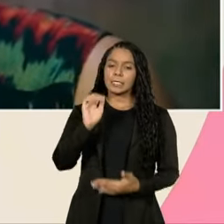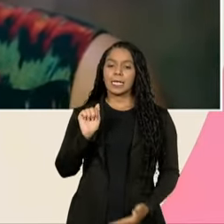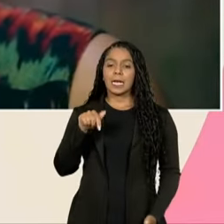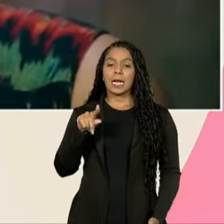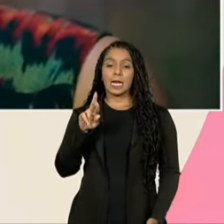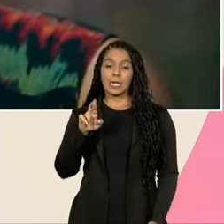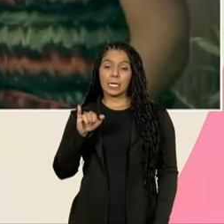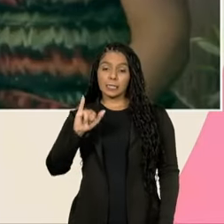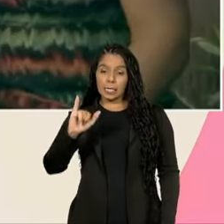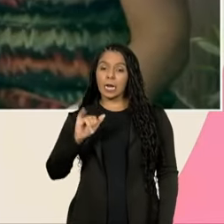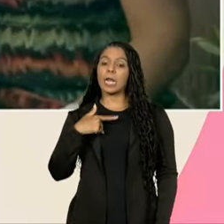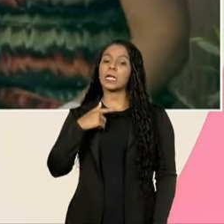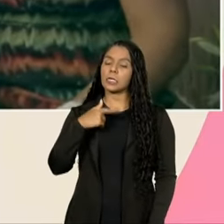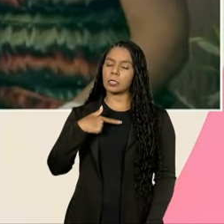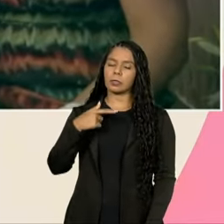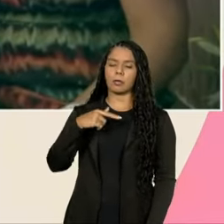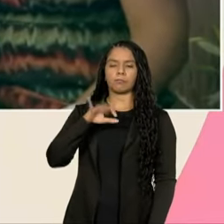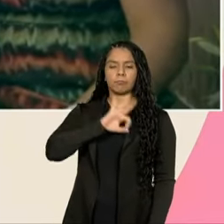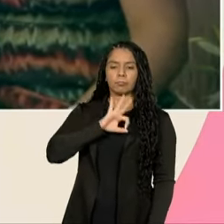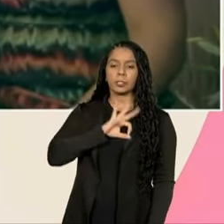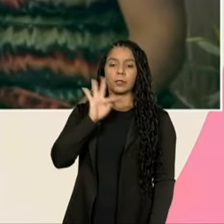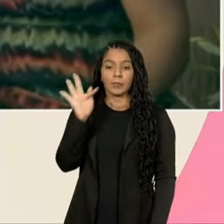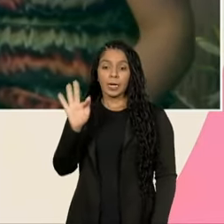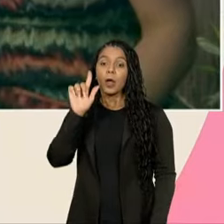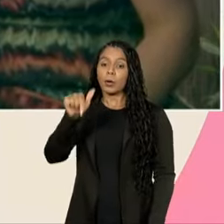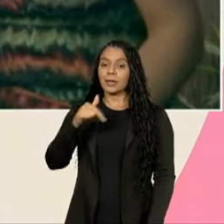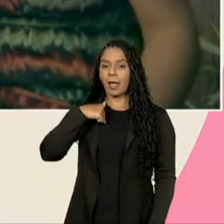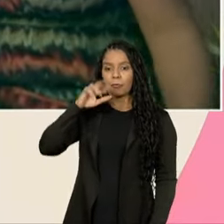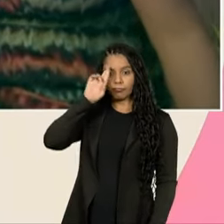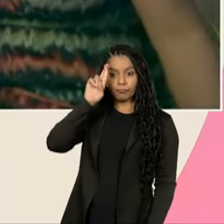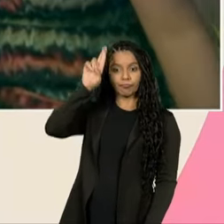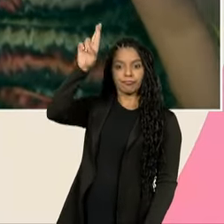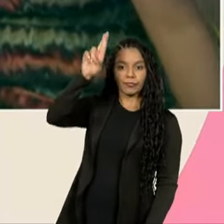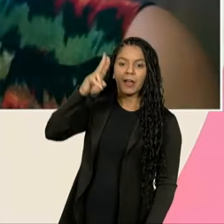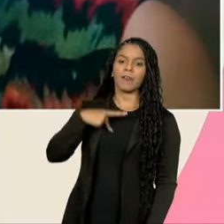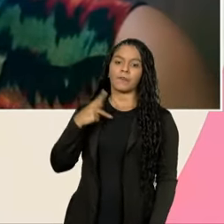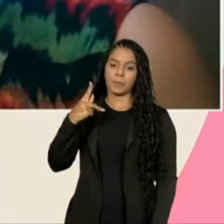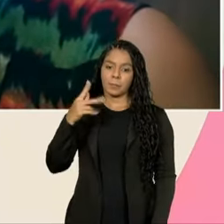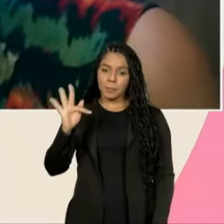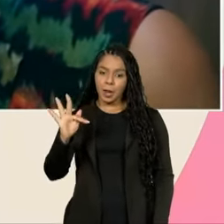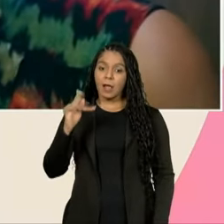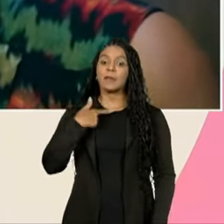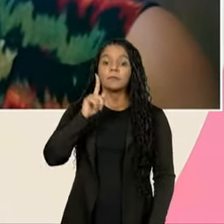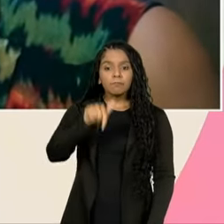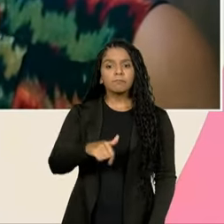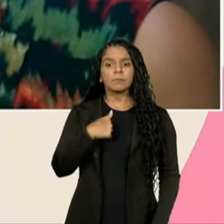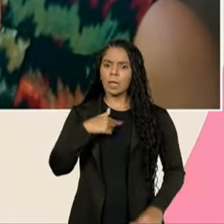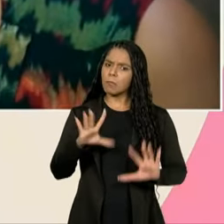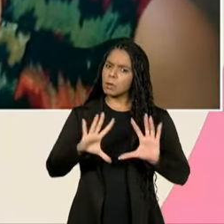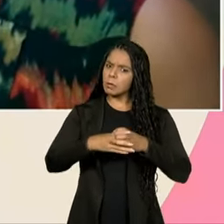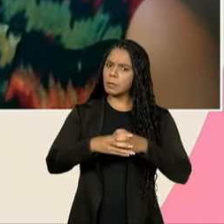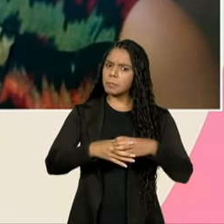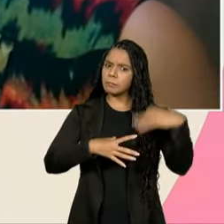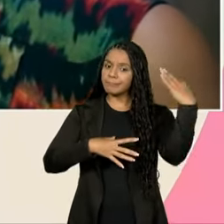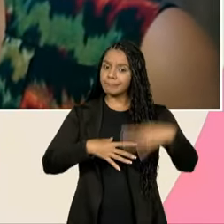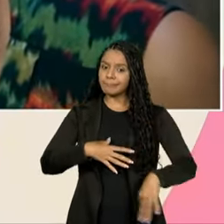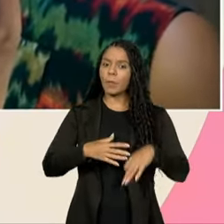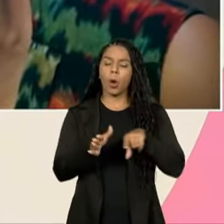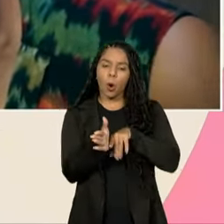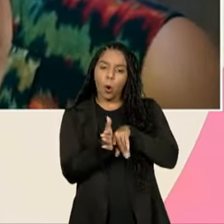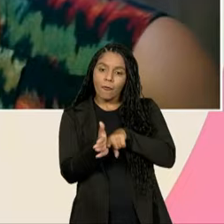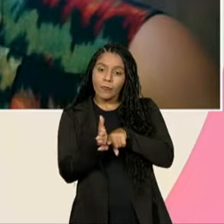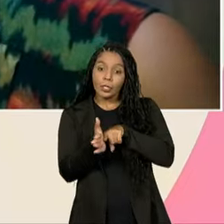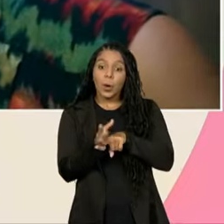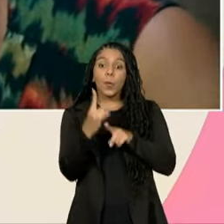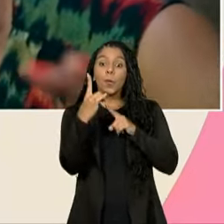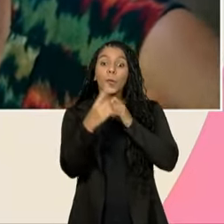toda a Polícia Federal, que é o comandante da Polícia Federal. E aí uma equipe correta começa a investigar. Aí, em um